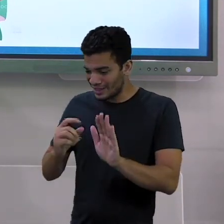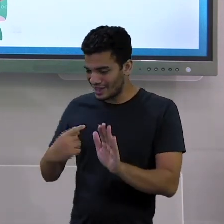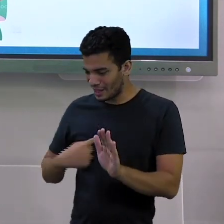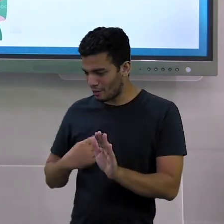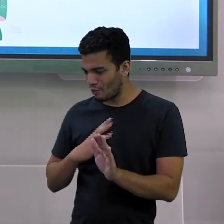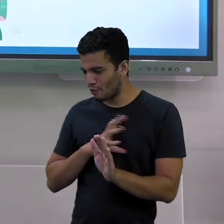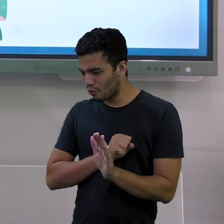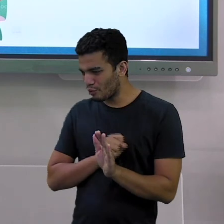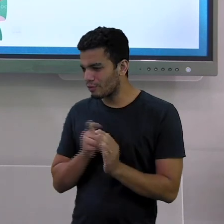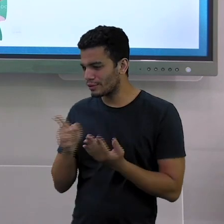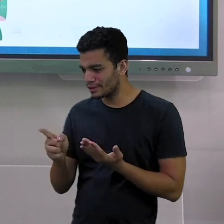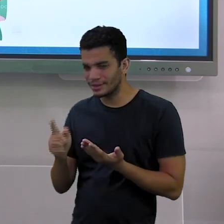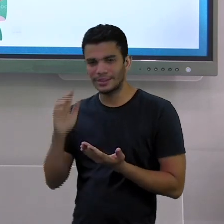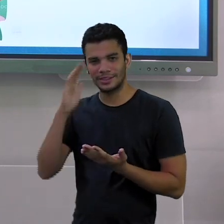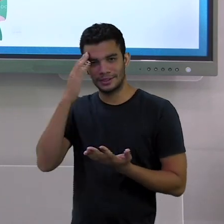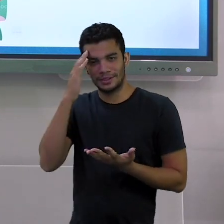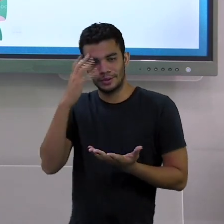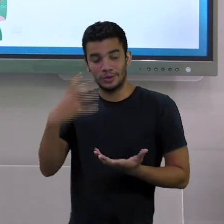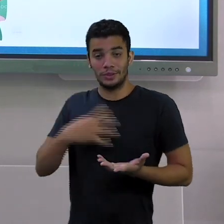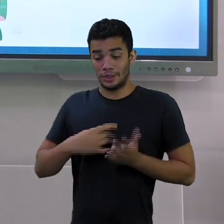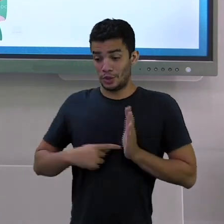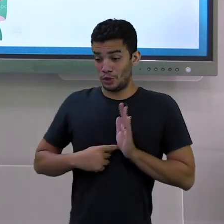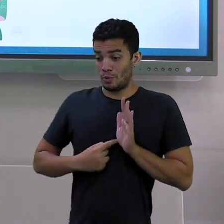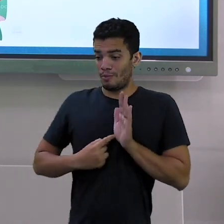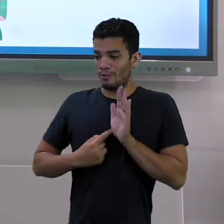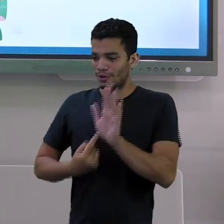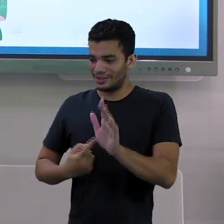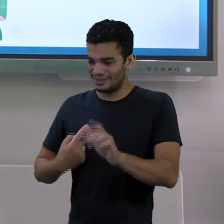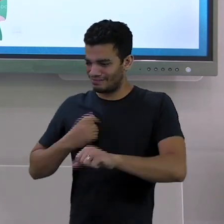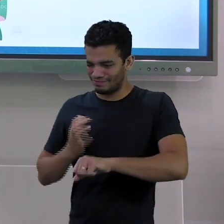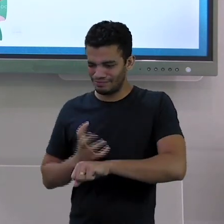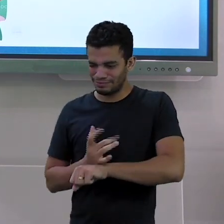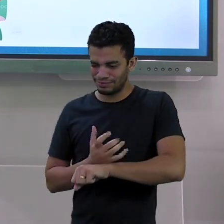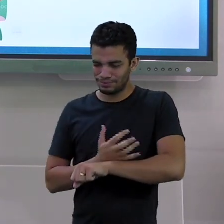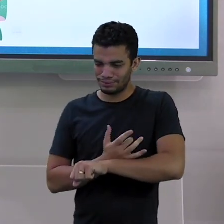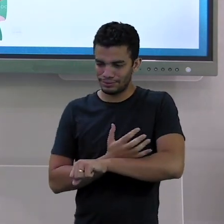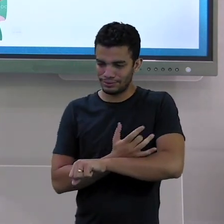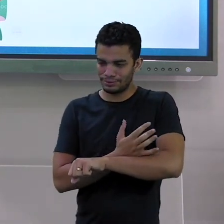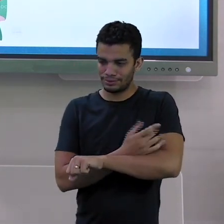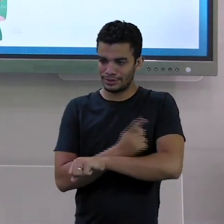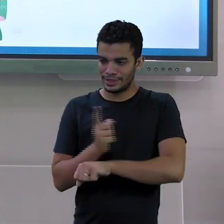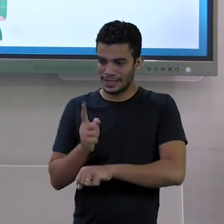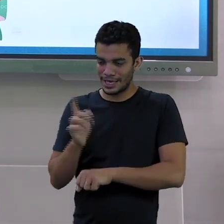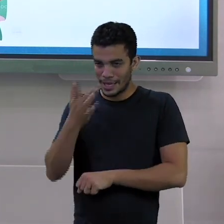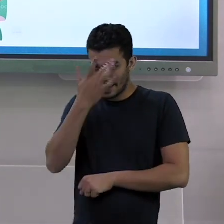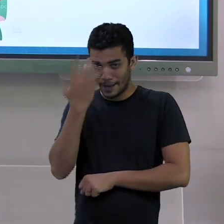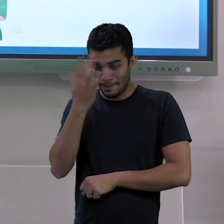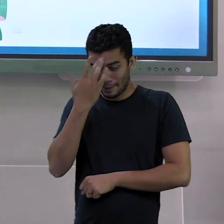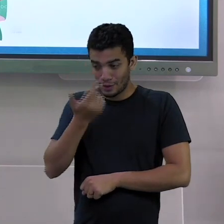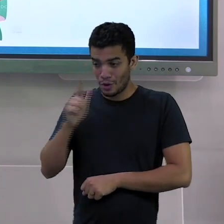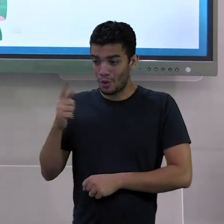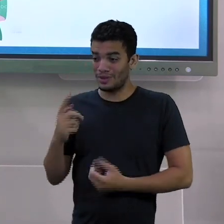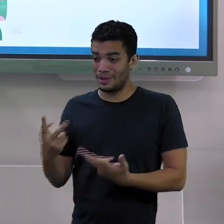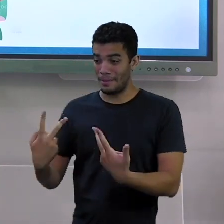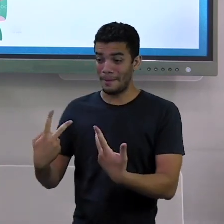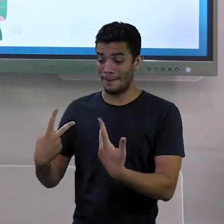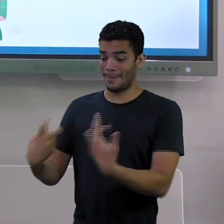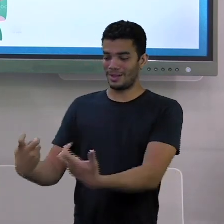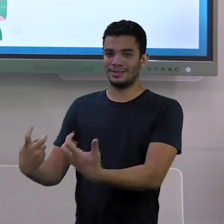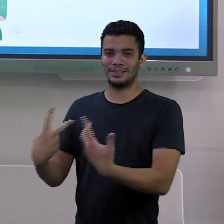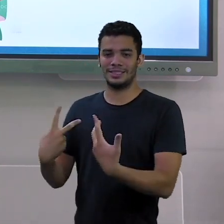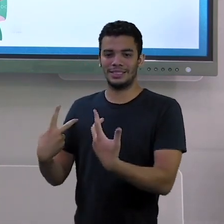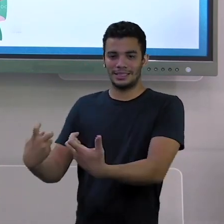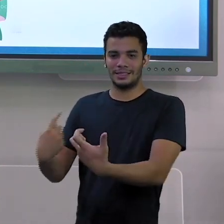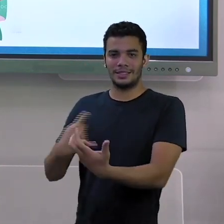estar alegrando o dia de outra pessoa. Como é bom, às vezes, receber um bilhete que diz ali, bom dia, que o seu